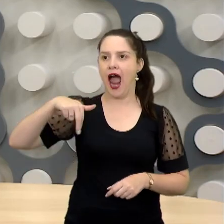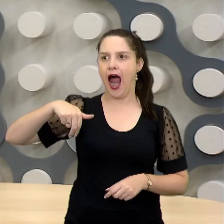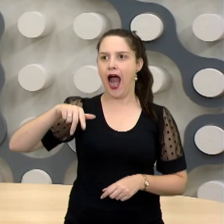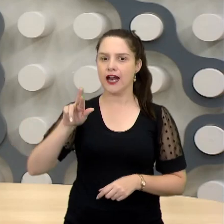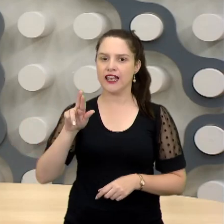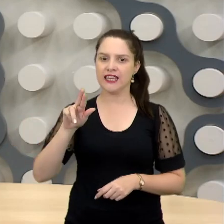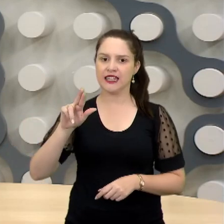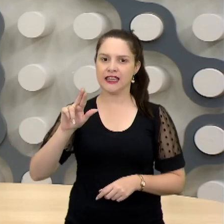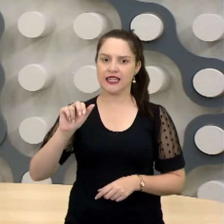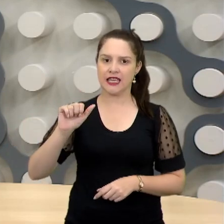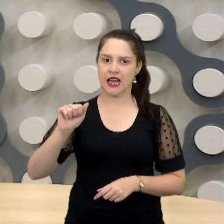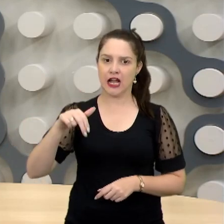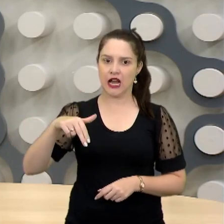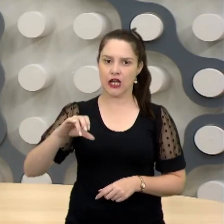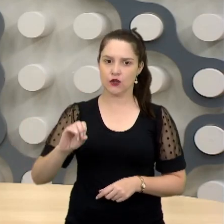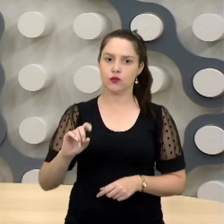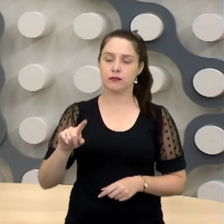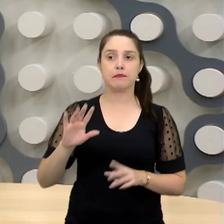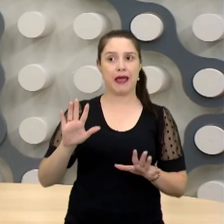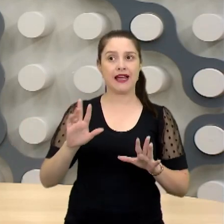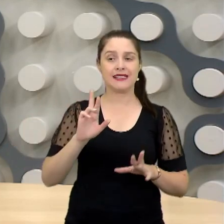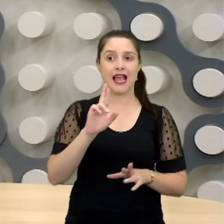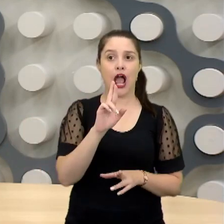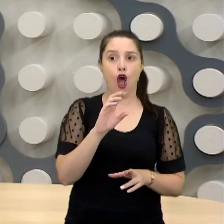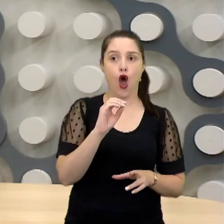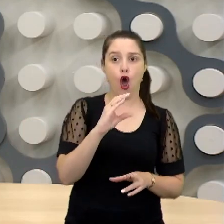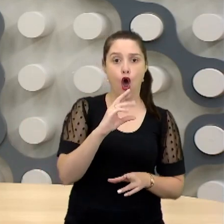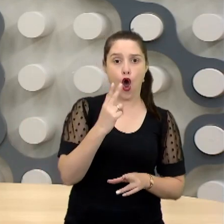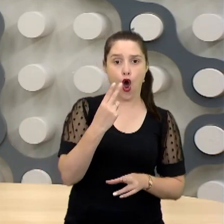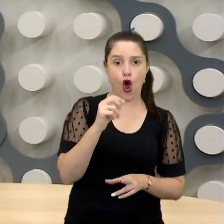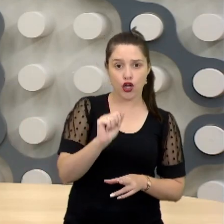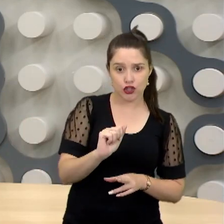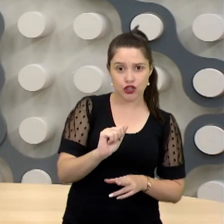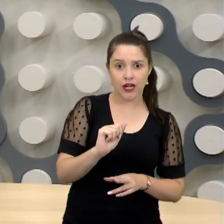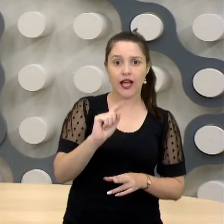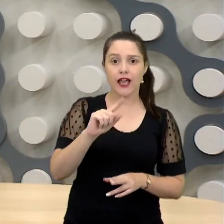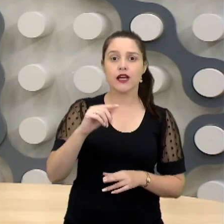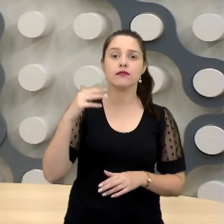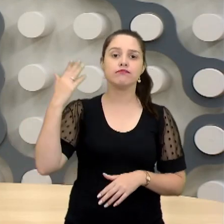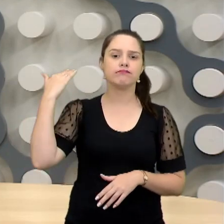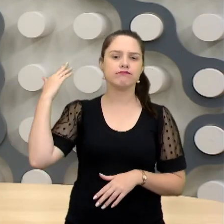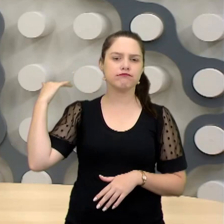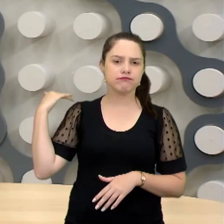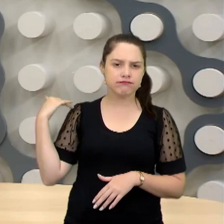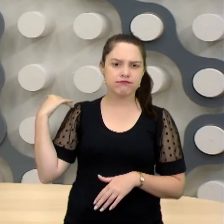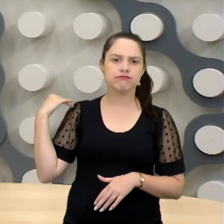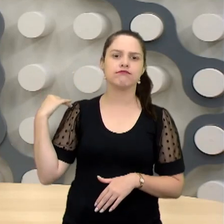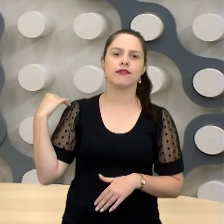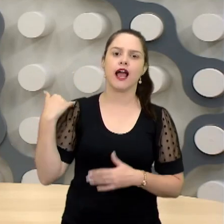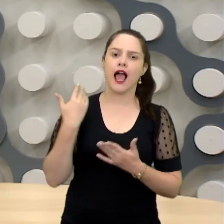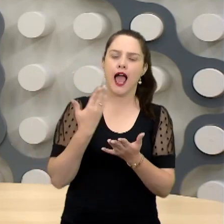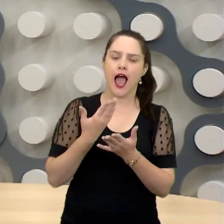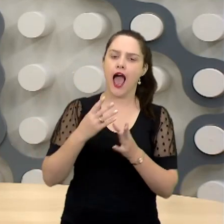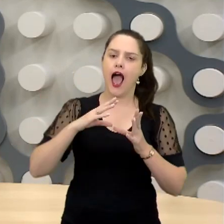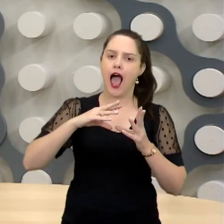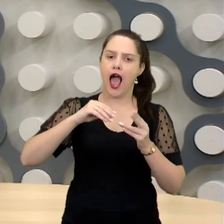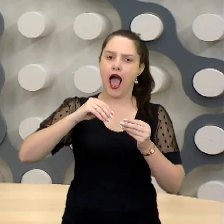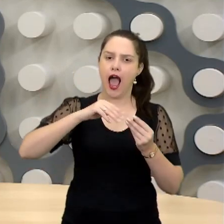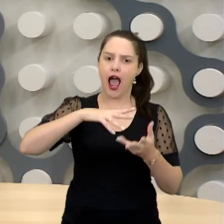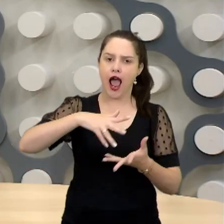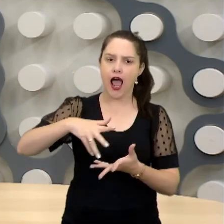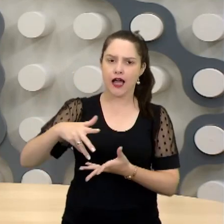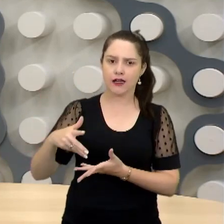um estudo feito aí nas rochas. Como a gente sabe que um certo período, né, a Terra era como se fosse